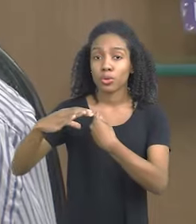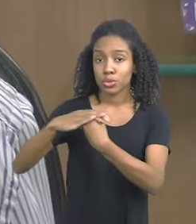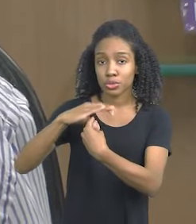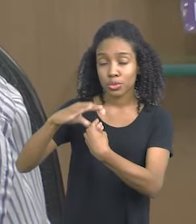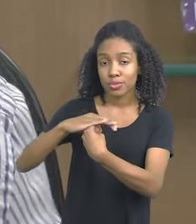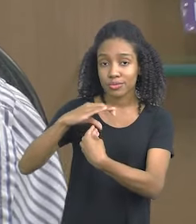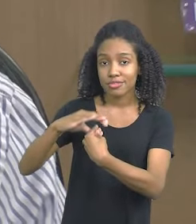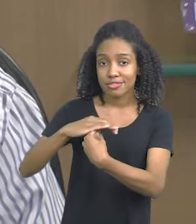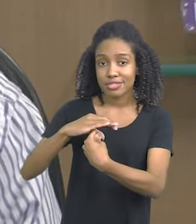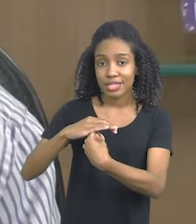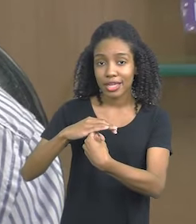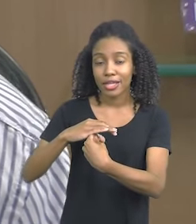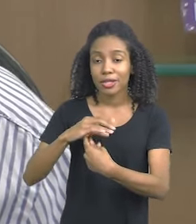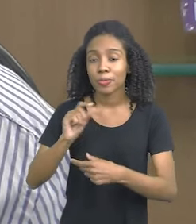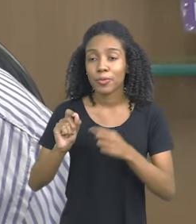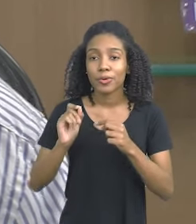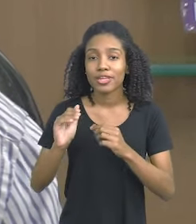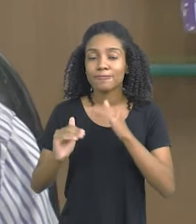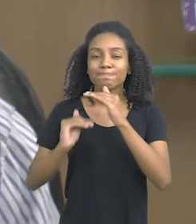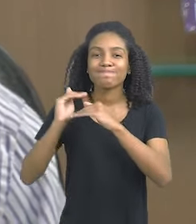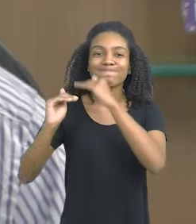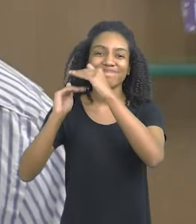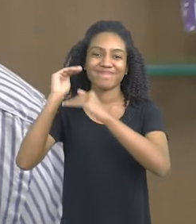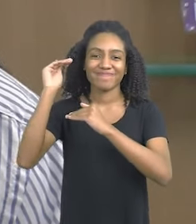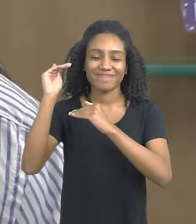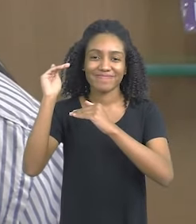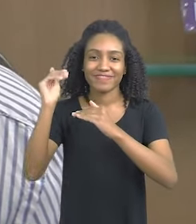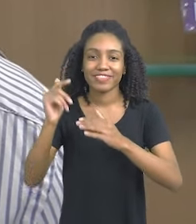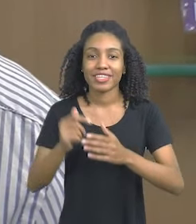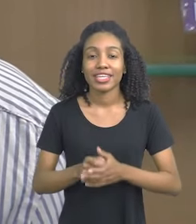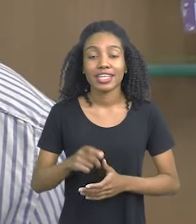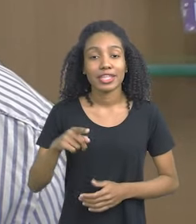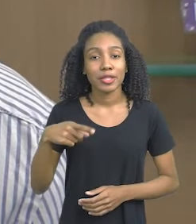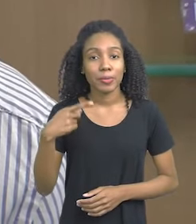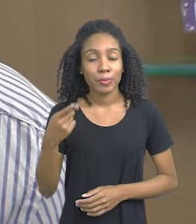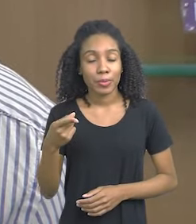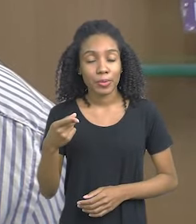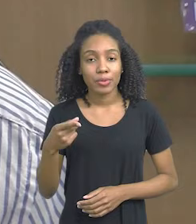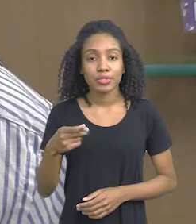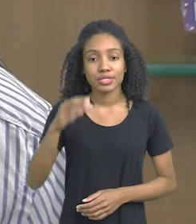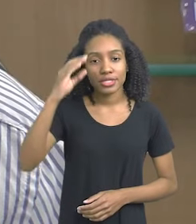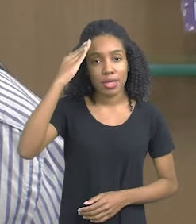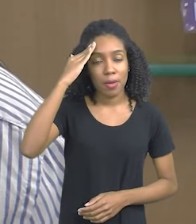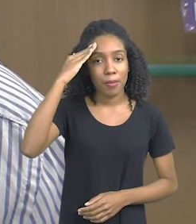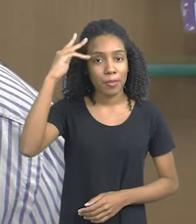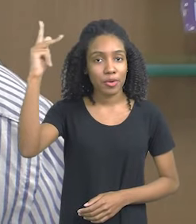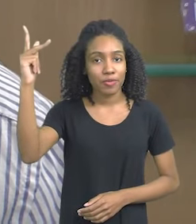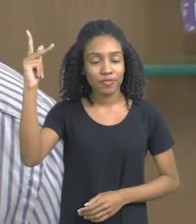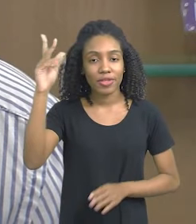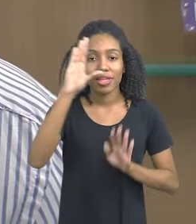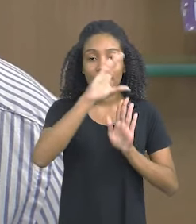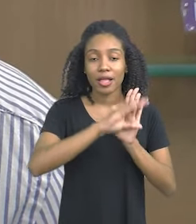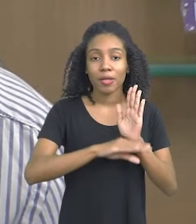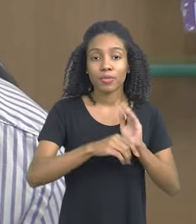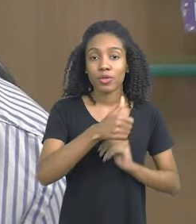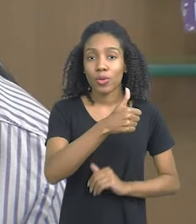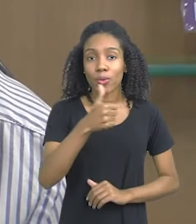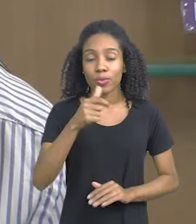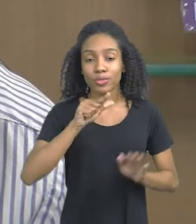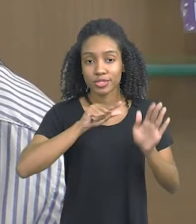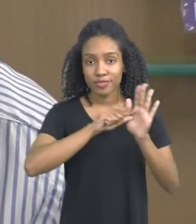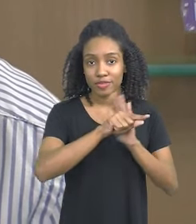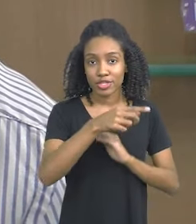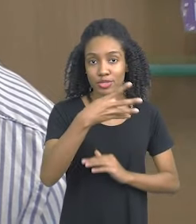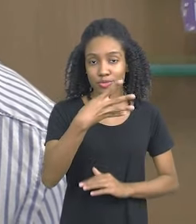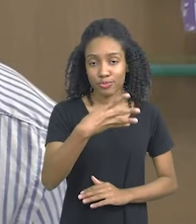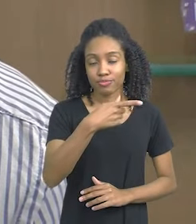dele. E, por fim, Provérbios 11, 24, é o que está na palavra de Deus. E eu quero ler com